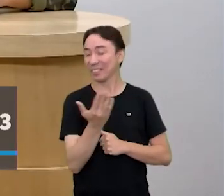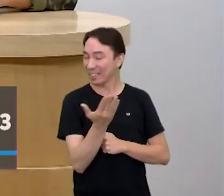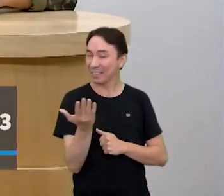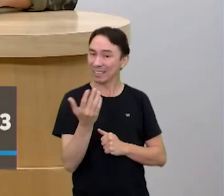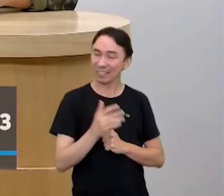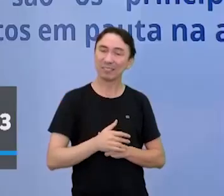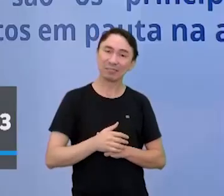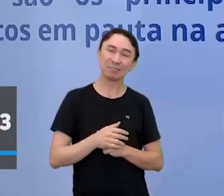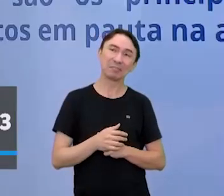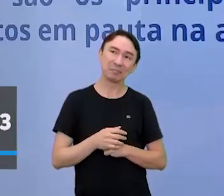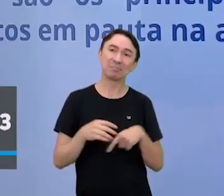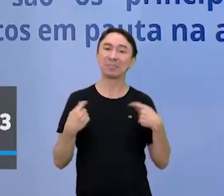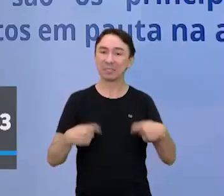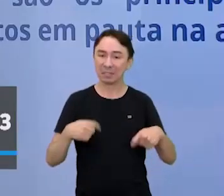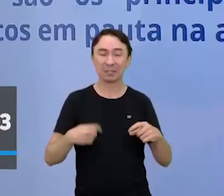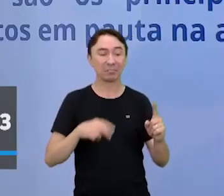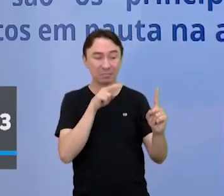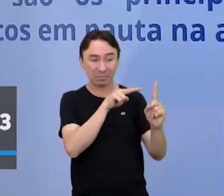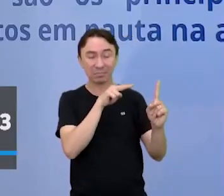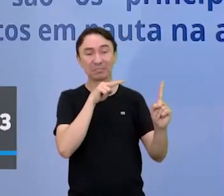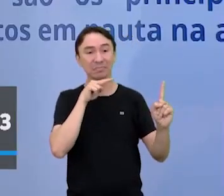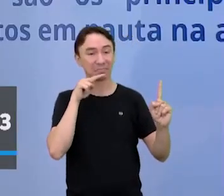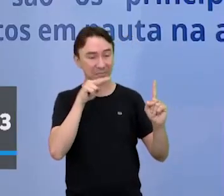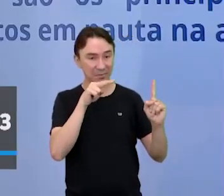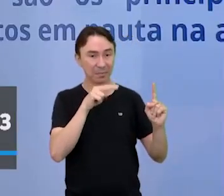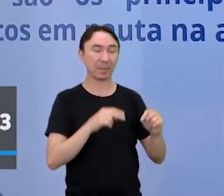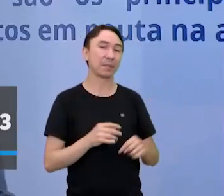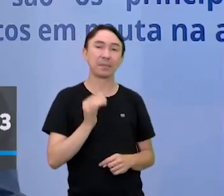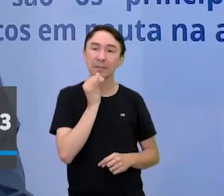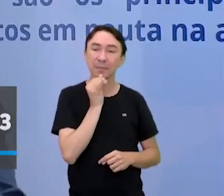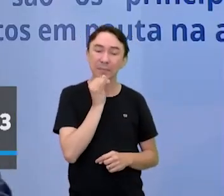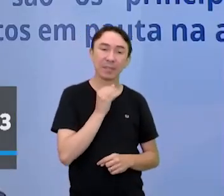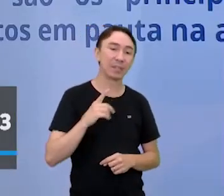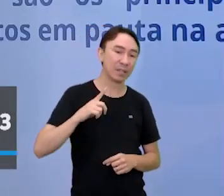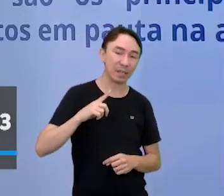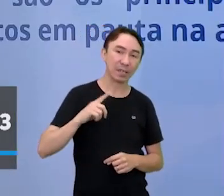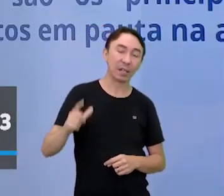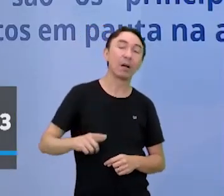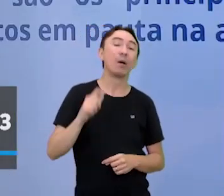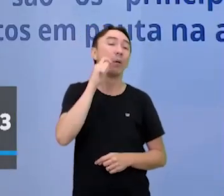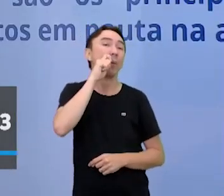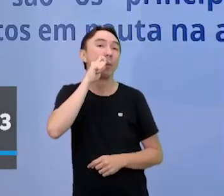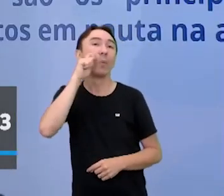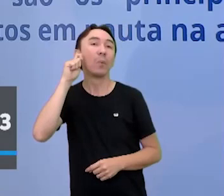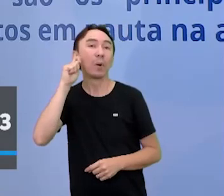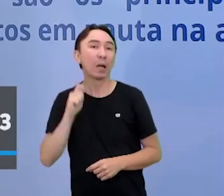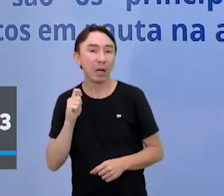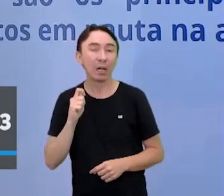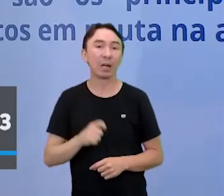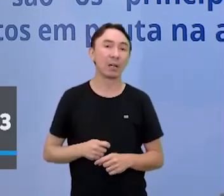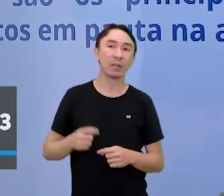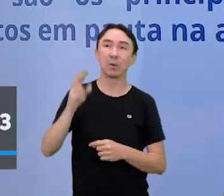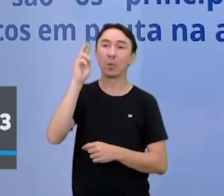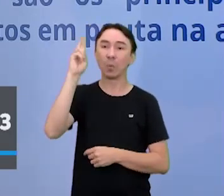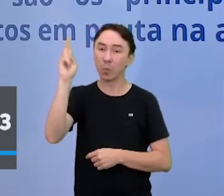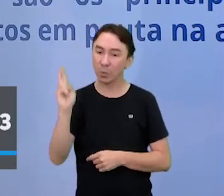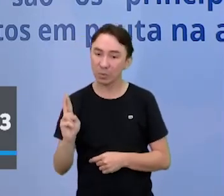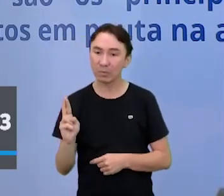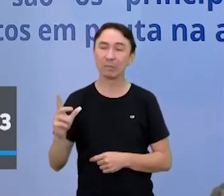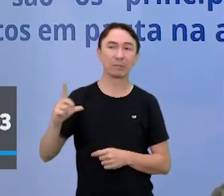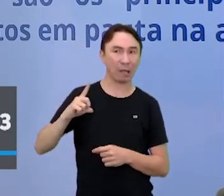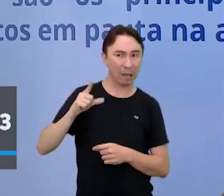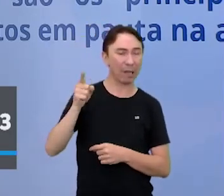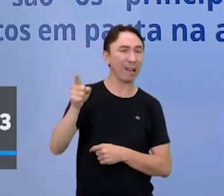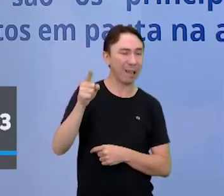que hegemônica, né? Vendo assim, olha, tem uma guerra entre Ucrânia e Rússia, mas olha, o preço do petróleo, a inflação,